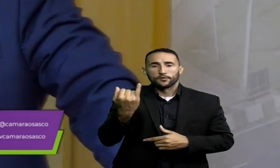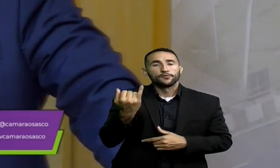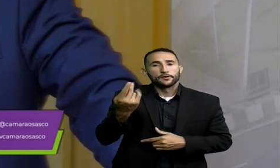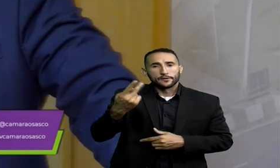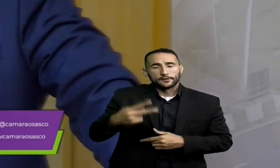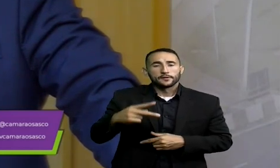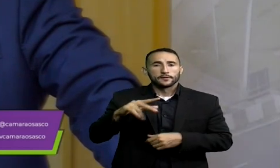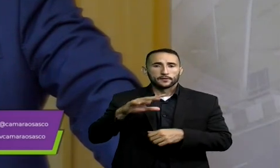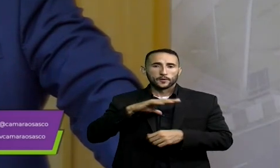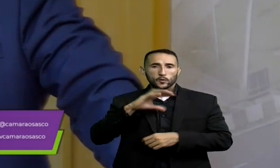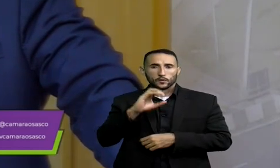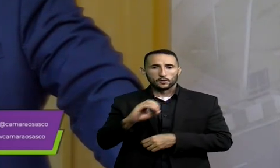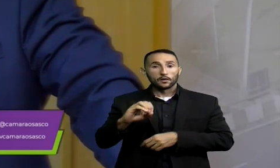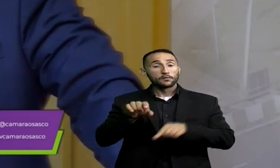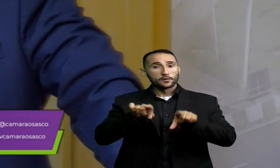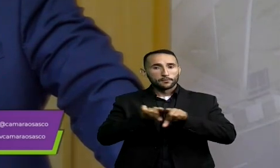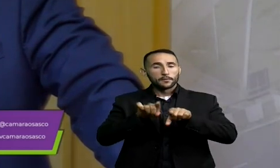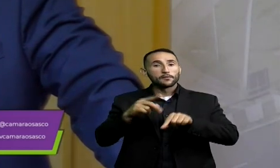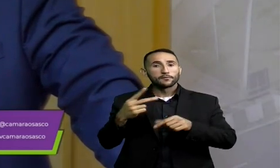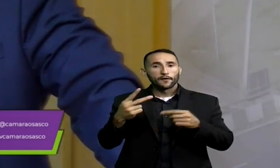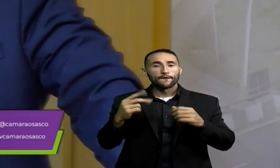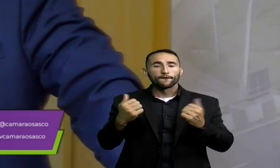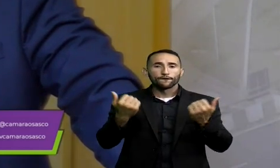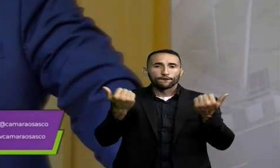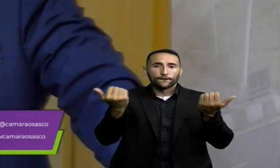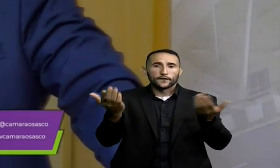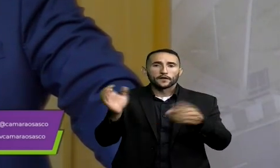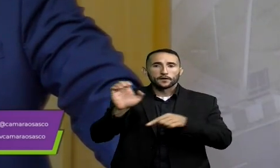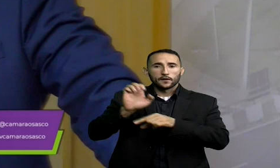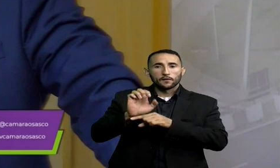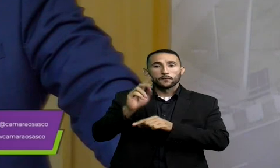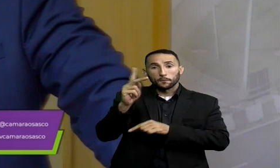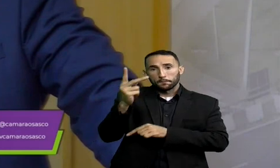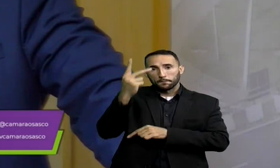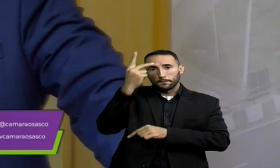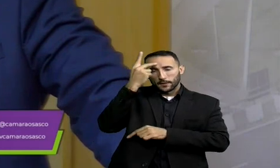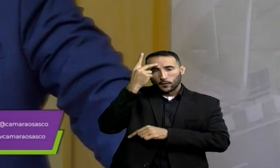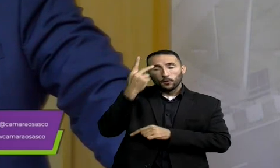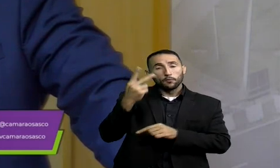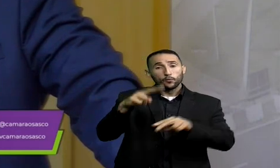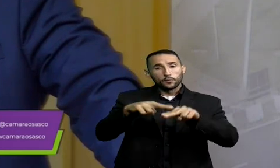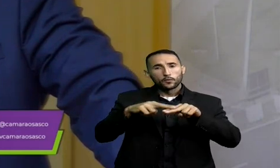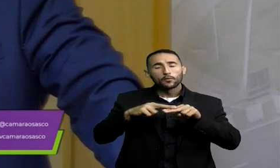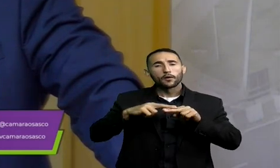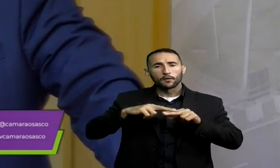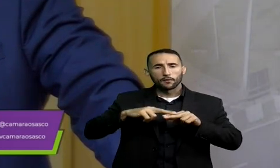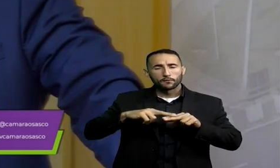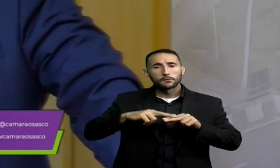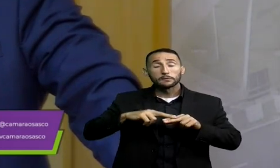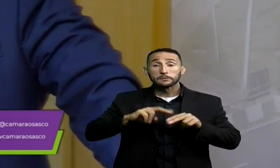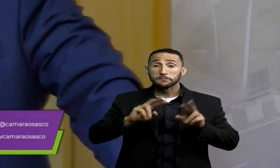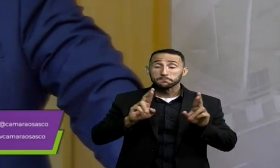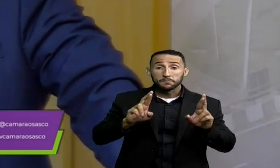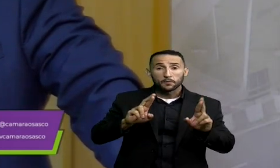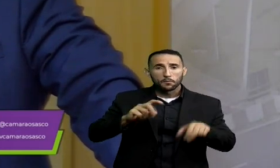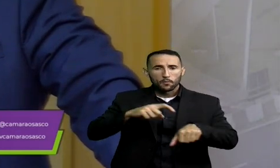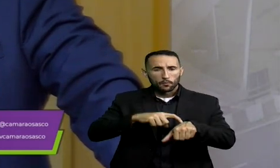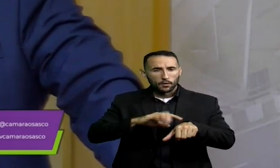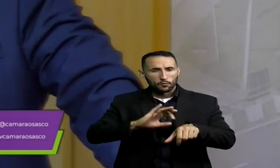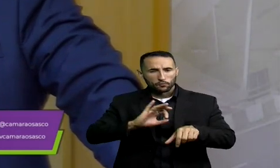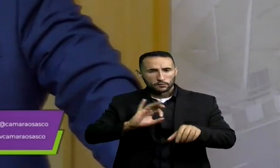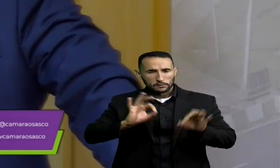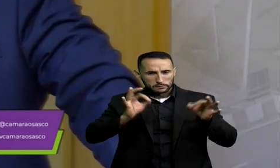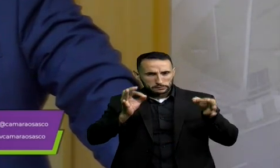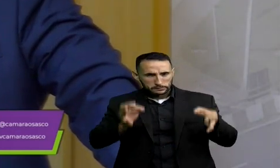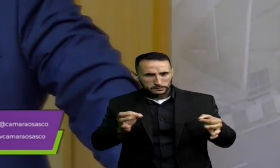aproveita o momento oportuno pra gente solicitar algumas emendas do